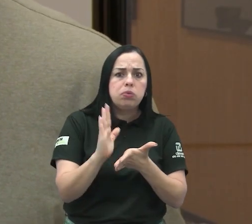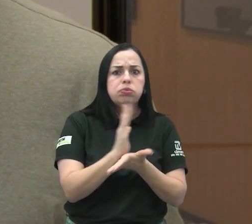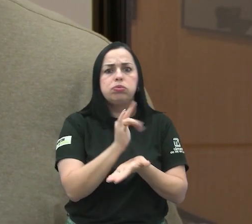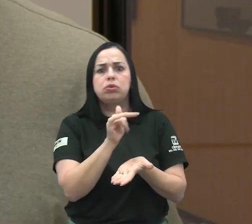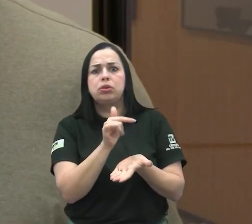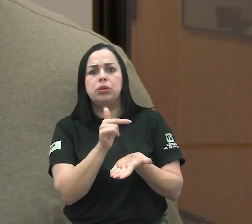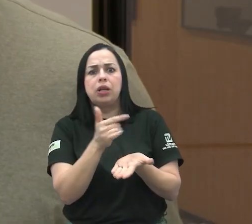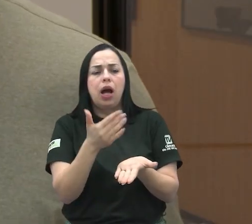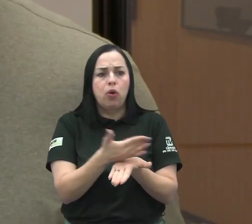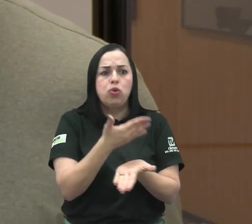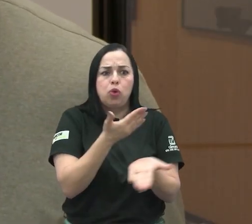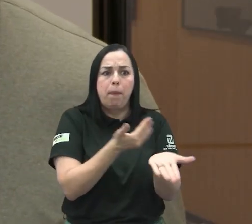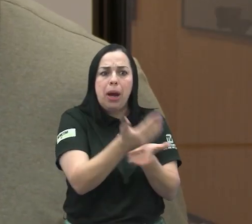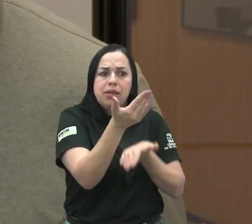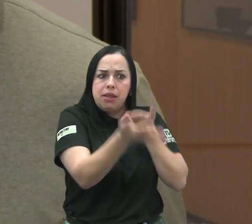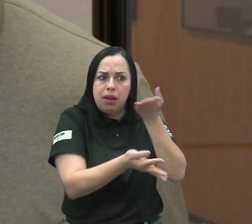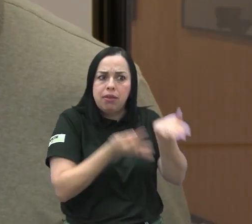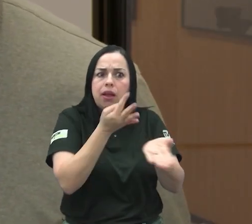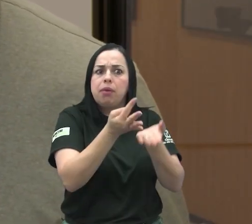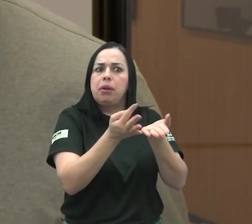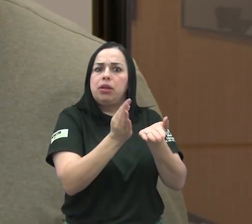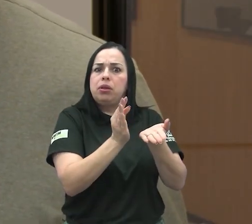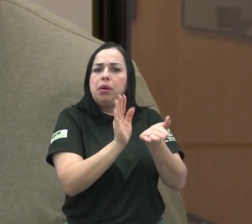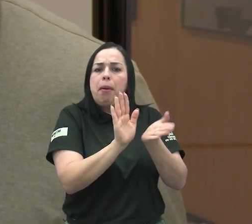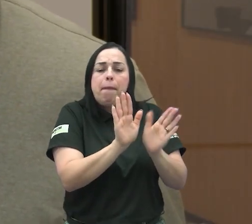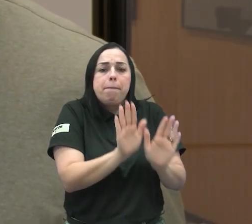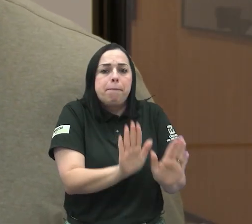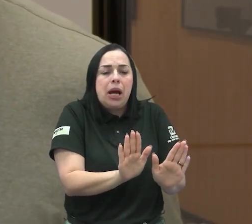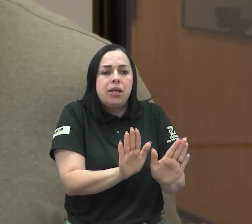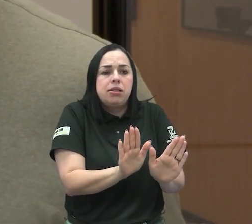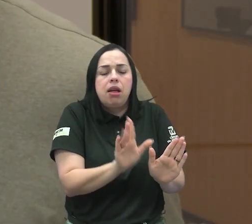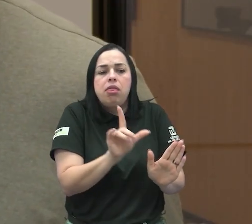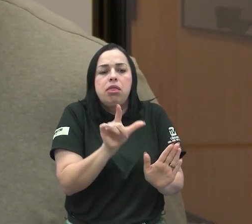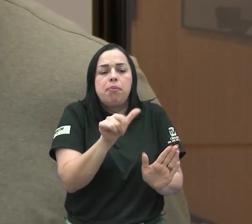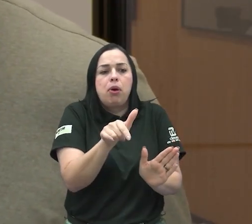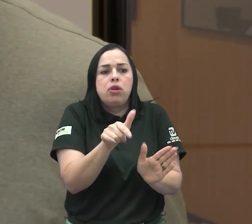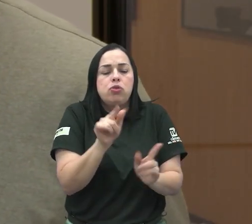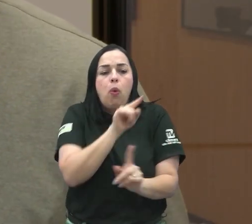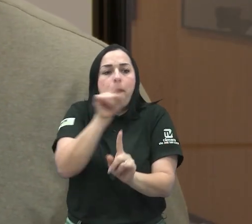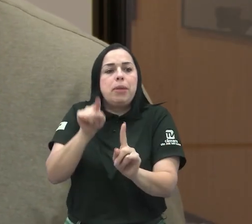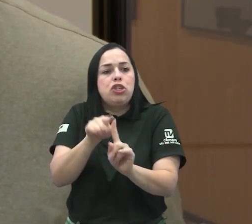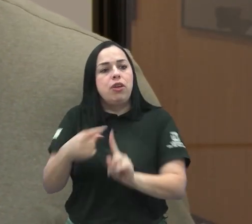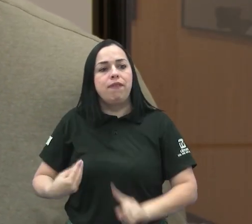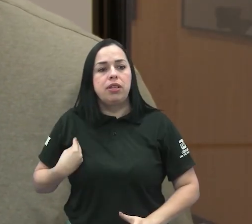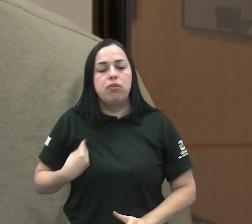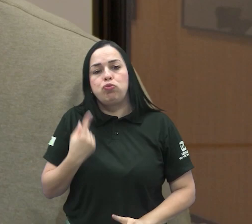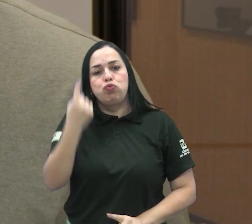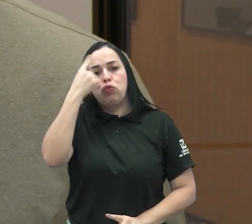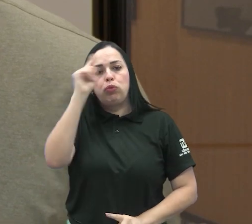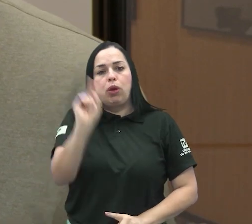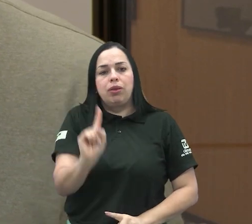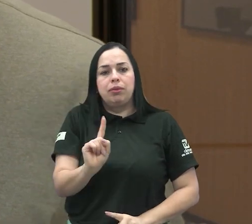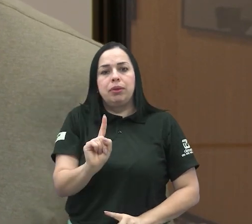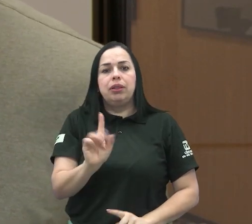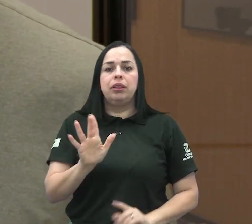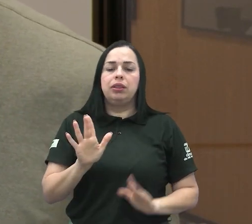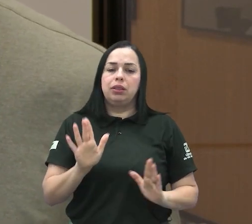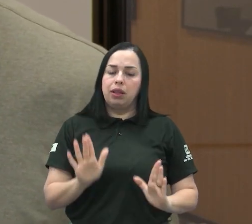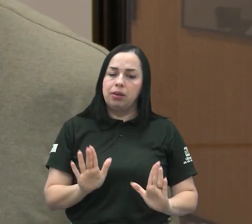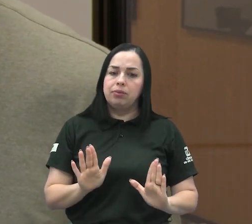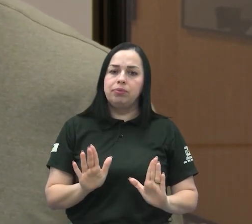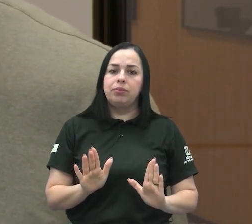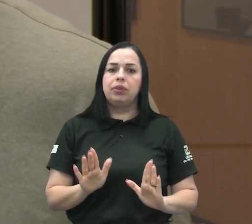acabam se tratando, se cuidando, só que não tem um rumo, Ele ainda não sabe qual que vai ser o destino. Então o